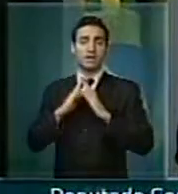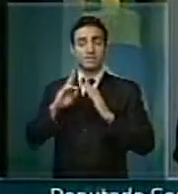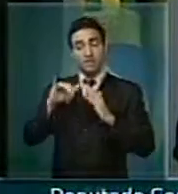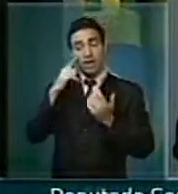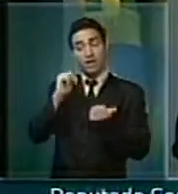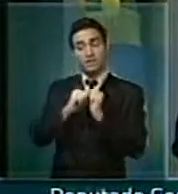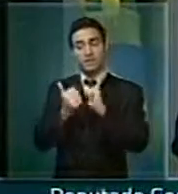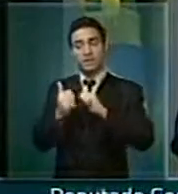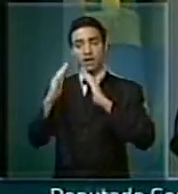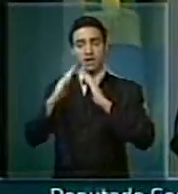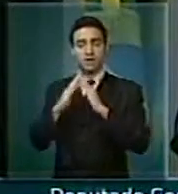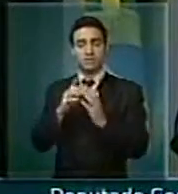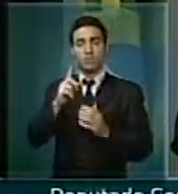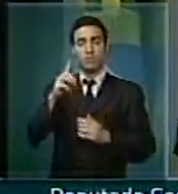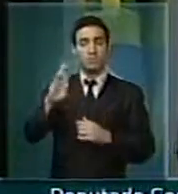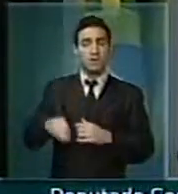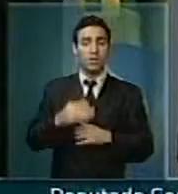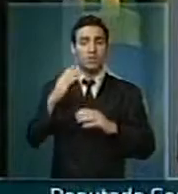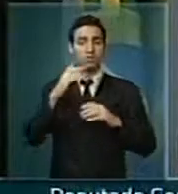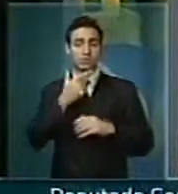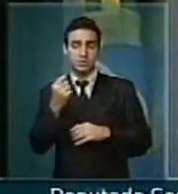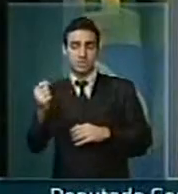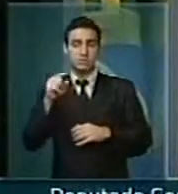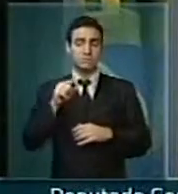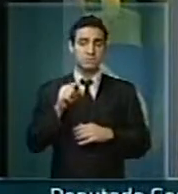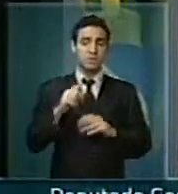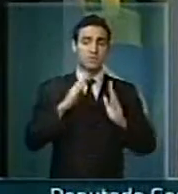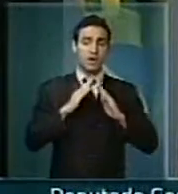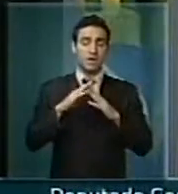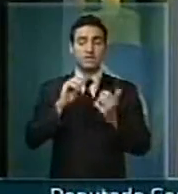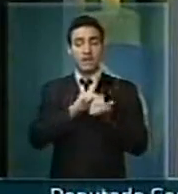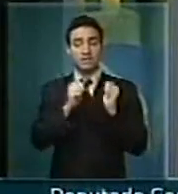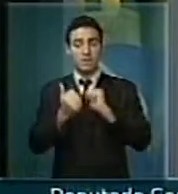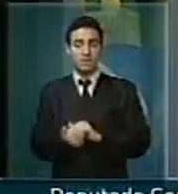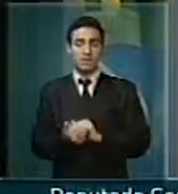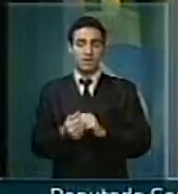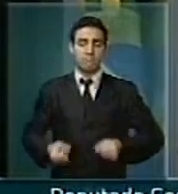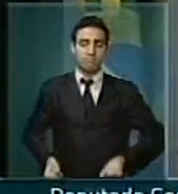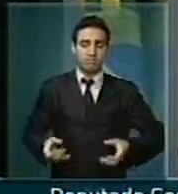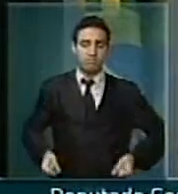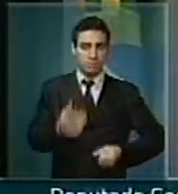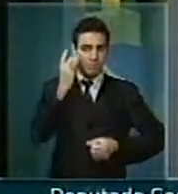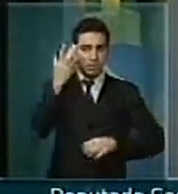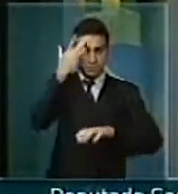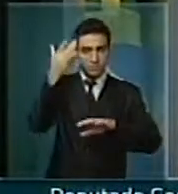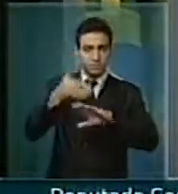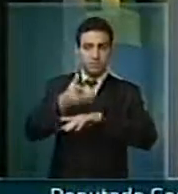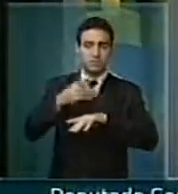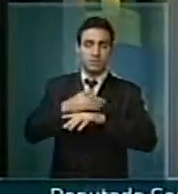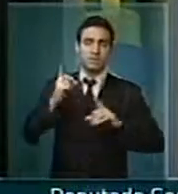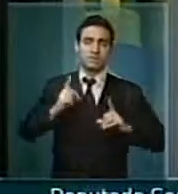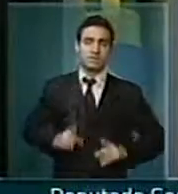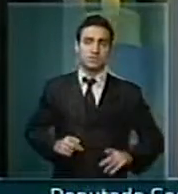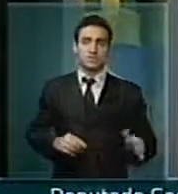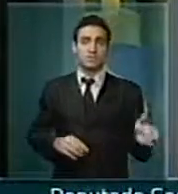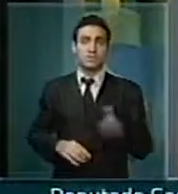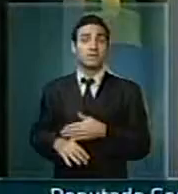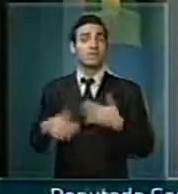essas moradias, mais de 1.200.000 moradias para as pessoas adaptadas para as pessoas com deficiência.